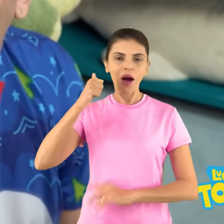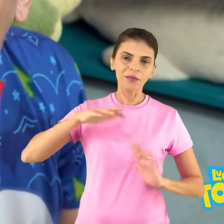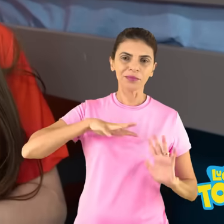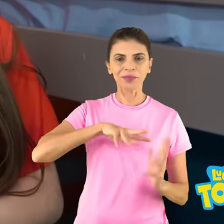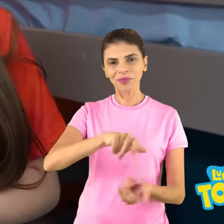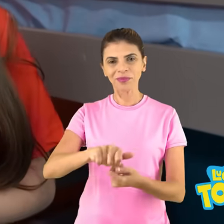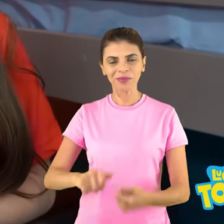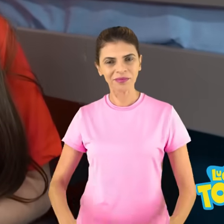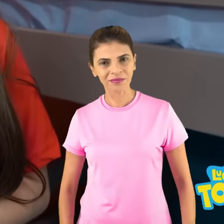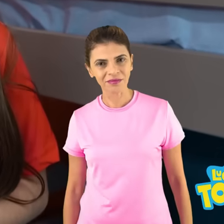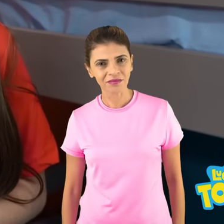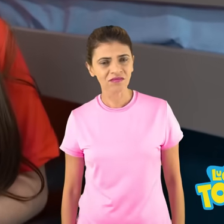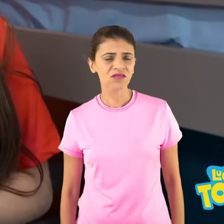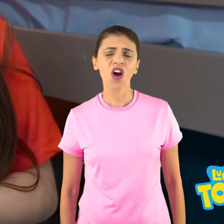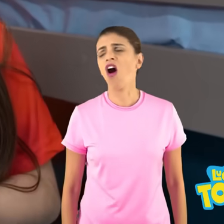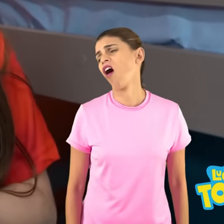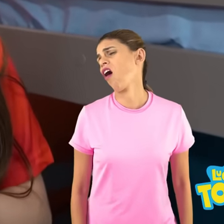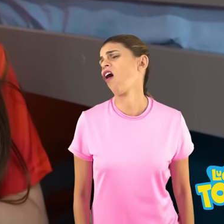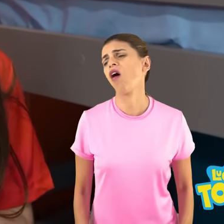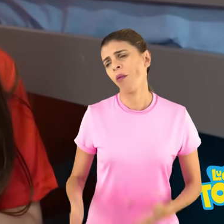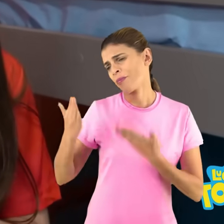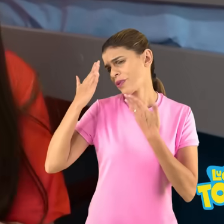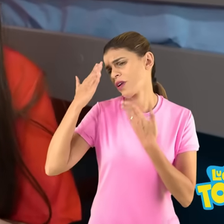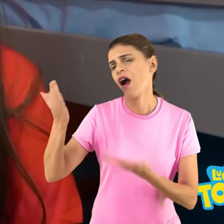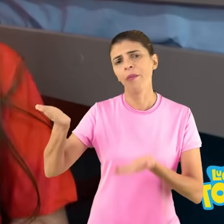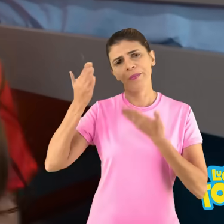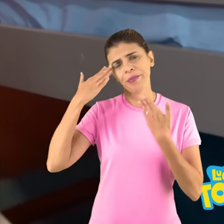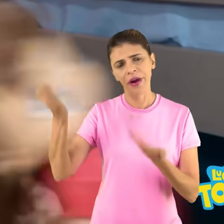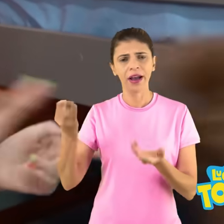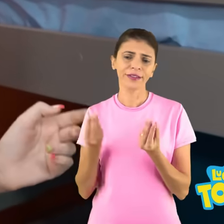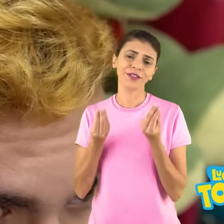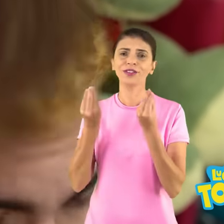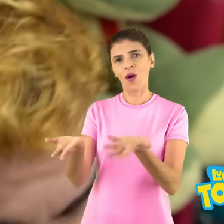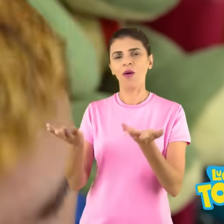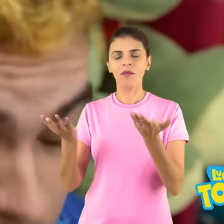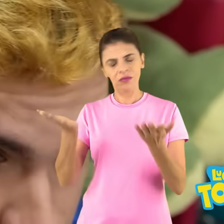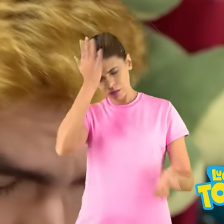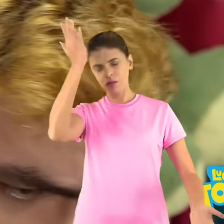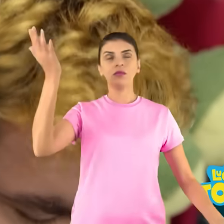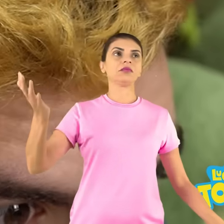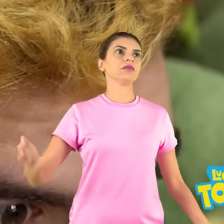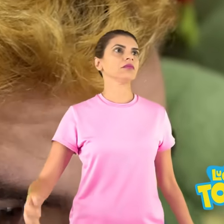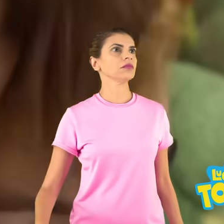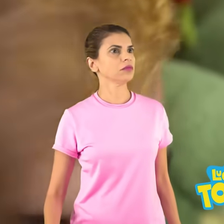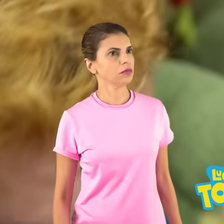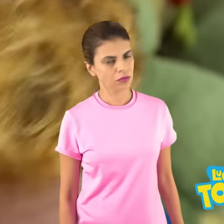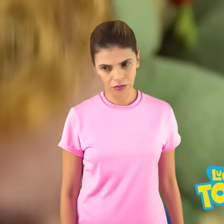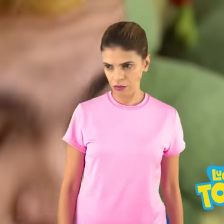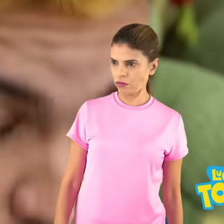mundo. Ai, obrigada, irmão. Toma.